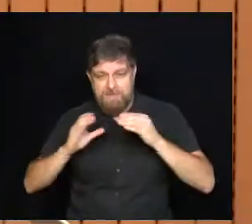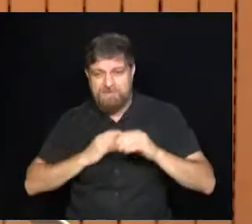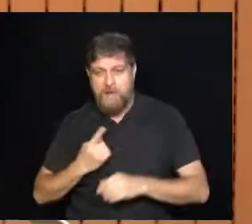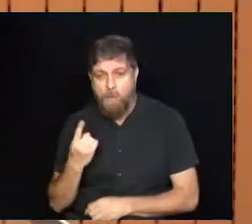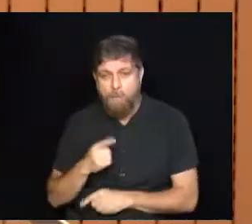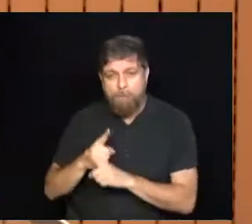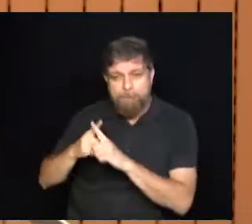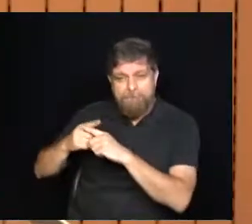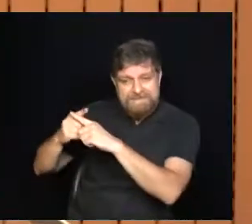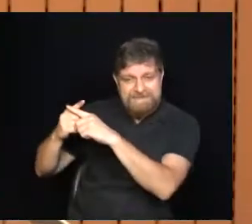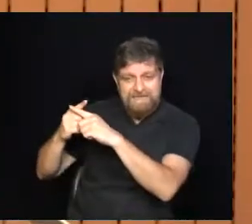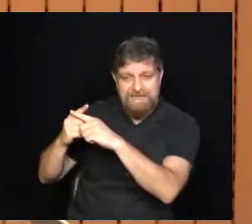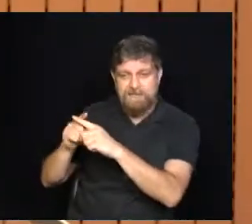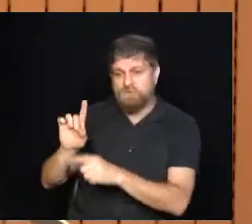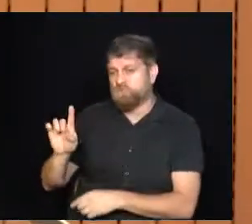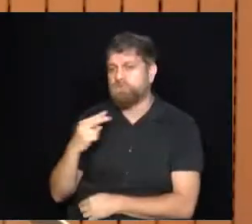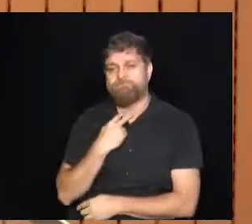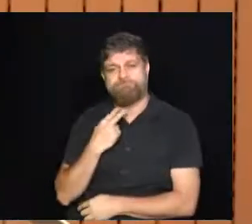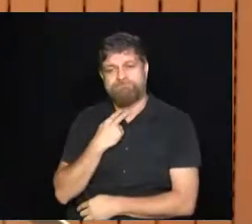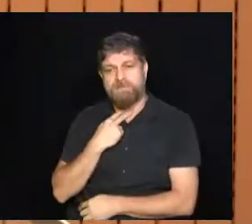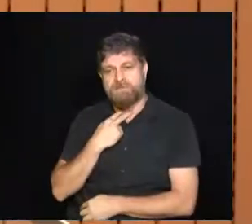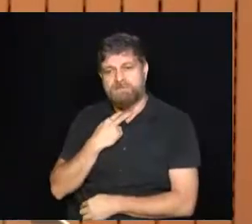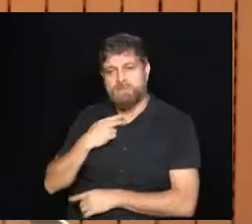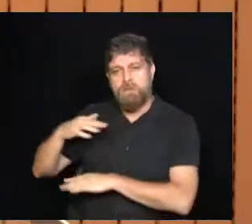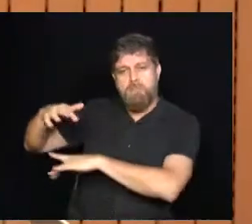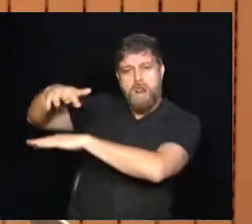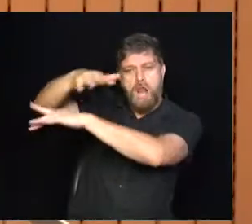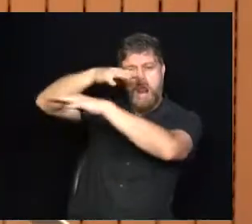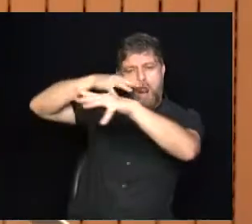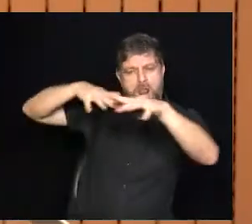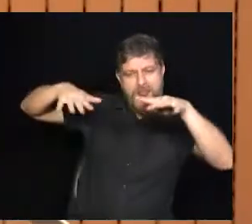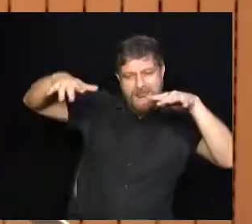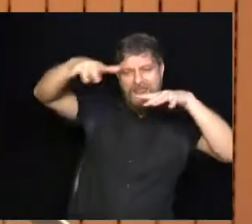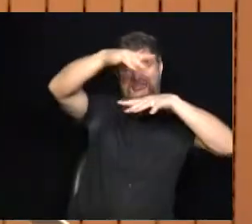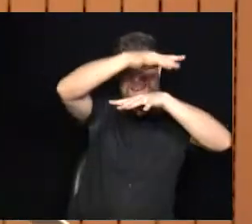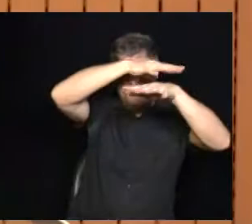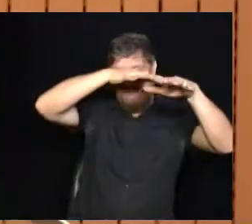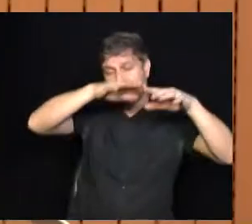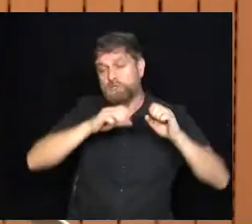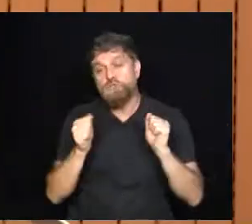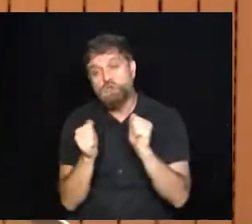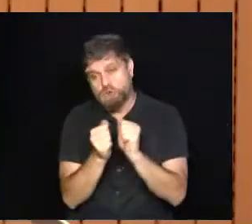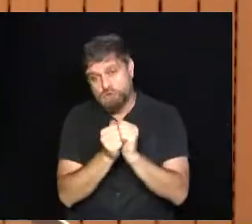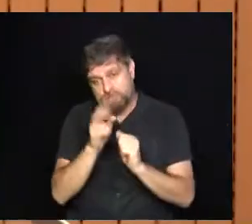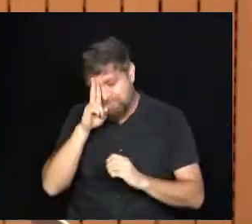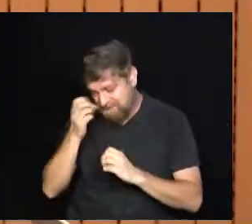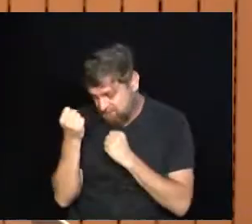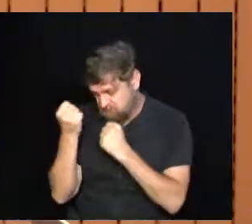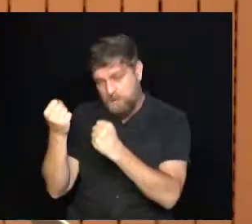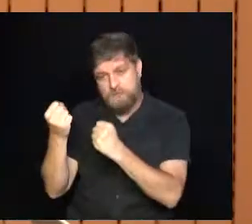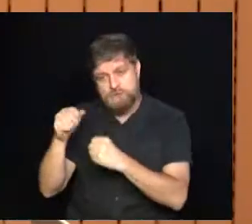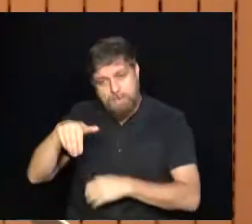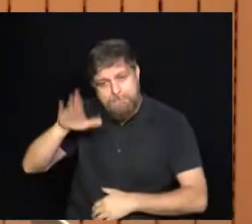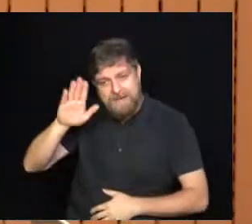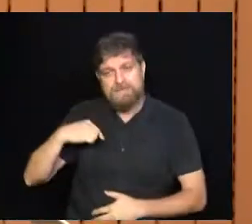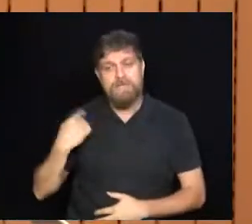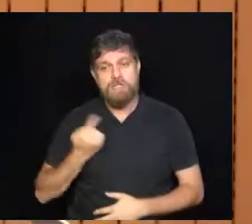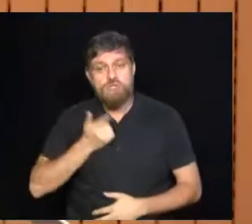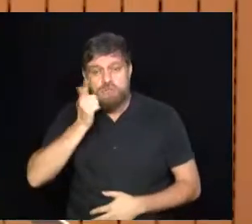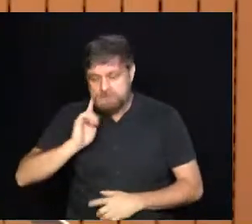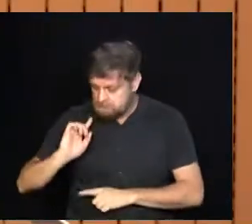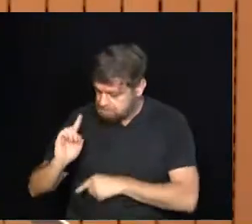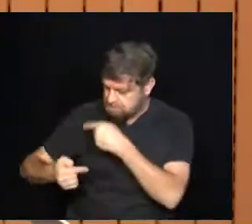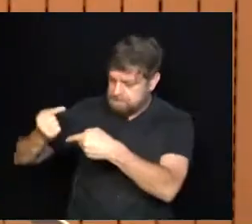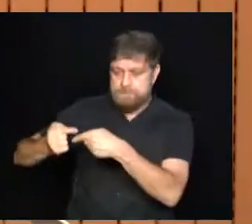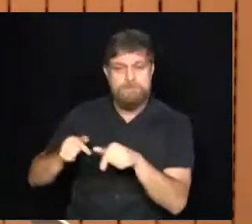verão. Então, por isso, acho que a gente conseguiu avançar tanto com esse